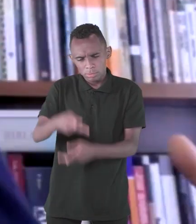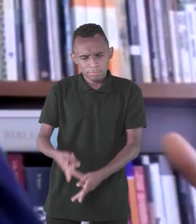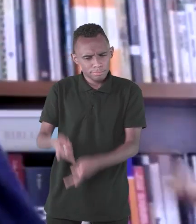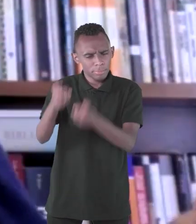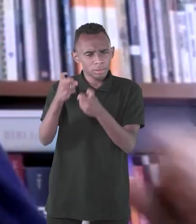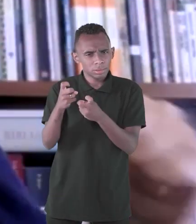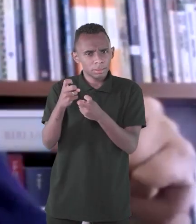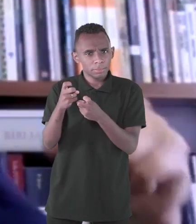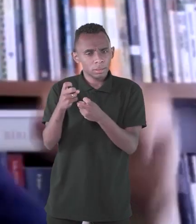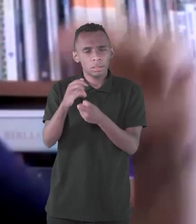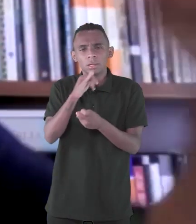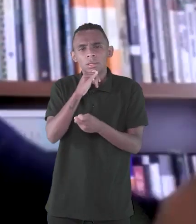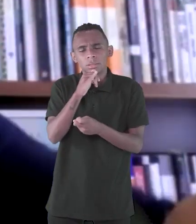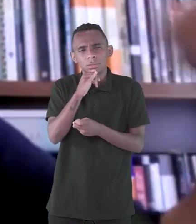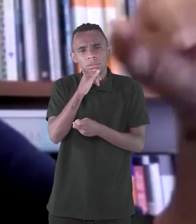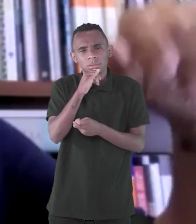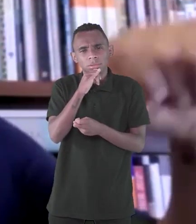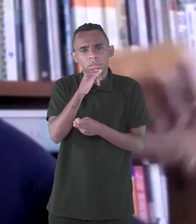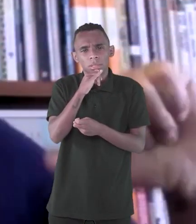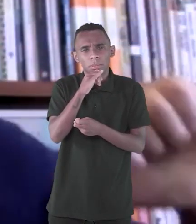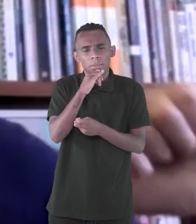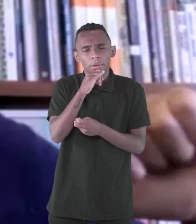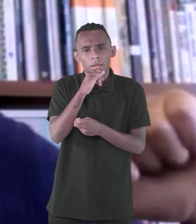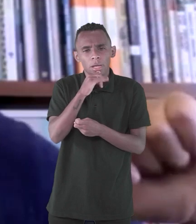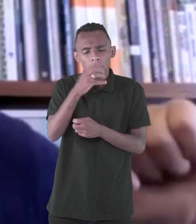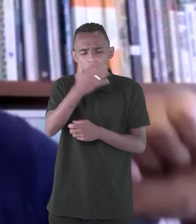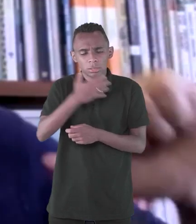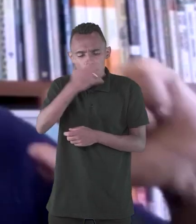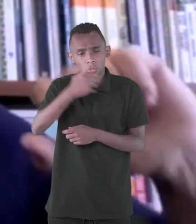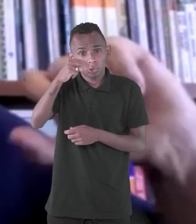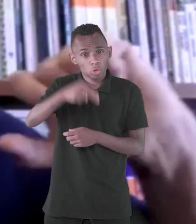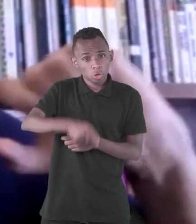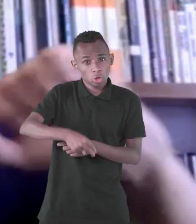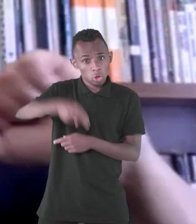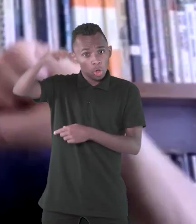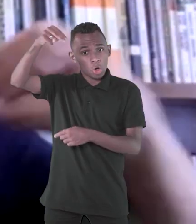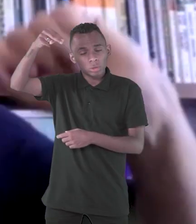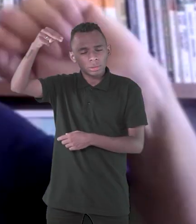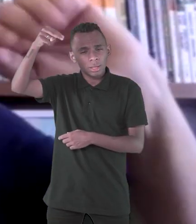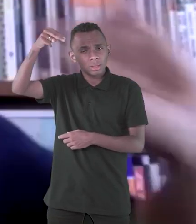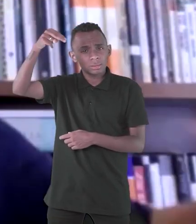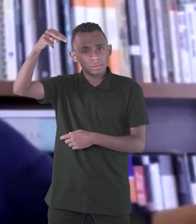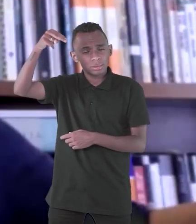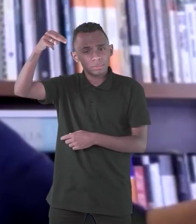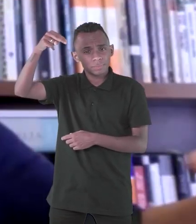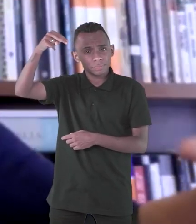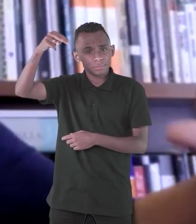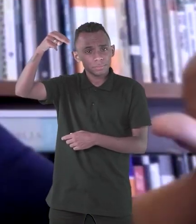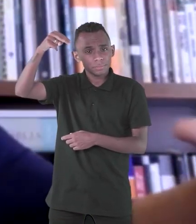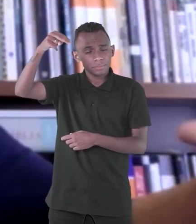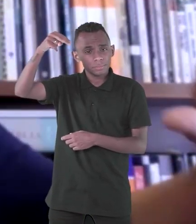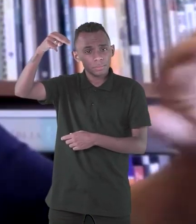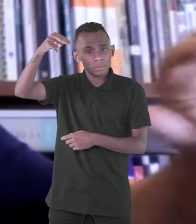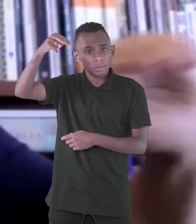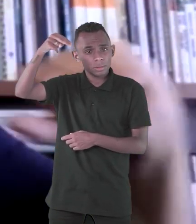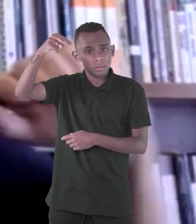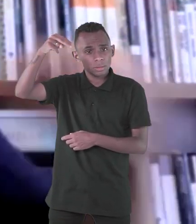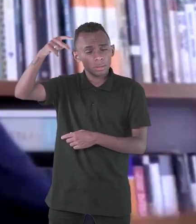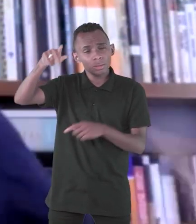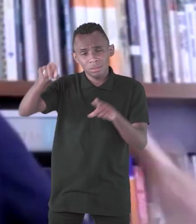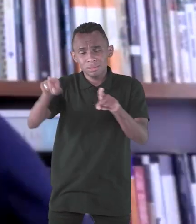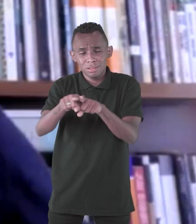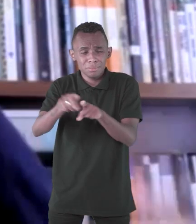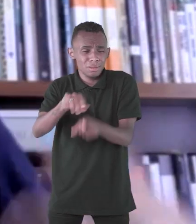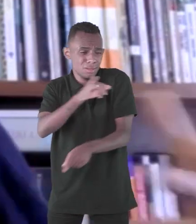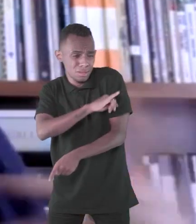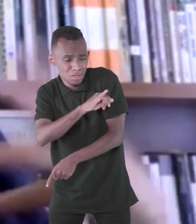vai ver a música que é feita no Pará, a música que é feita em Pernambuco, a música que é feita na Bahia, né? A música que é feita